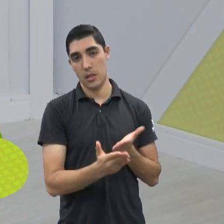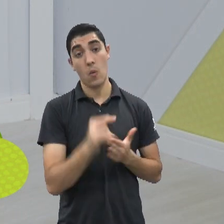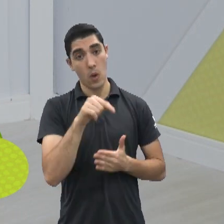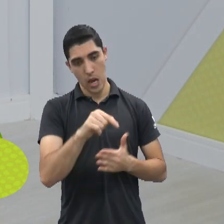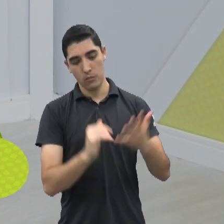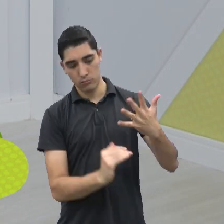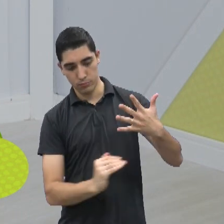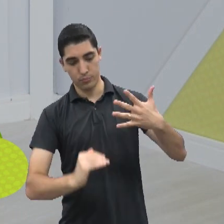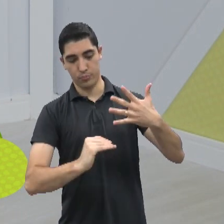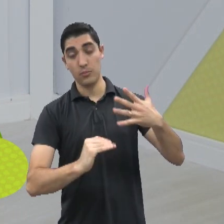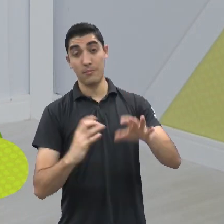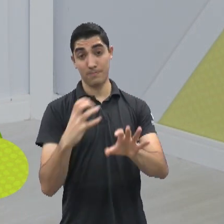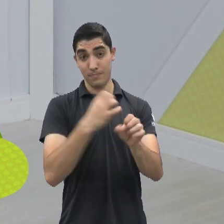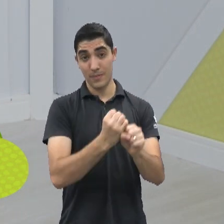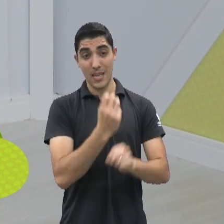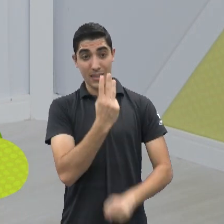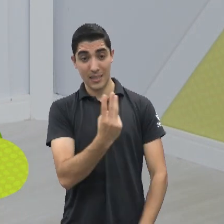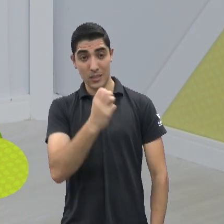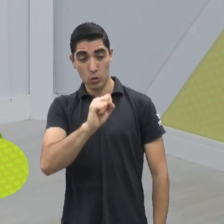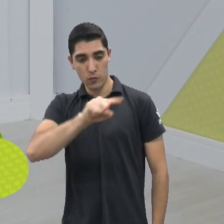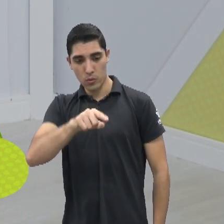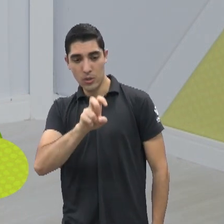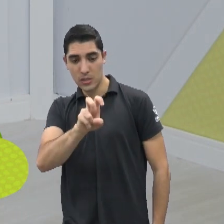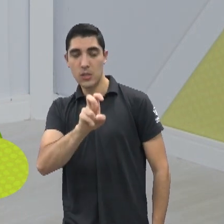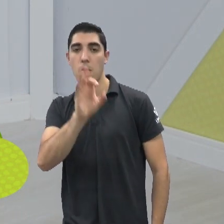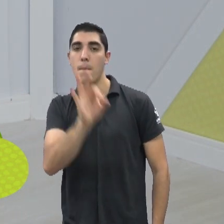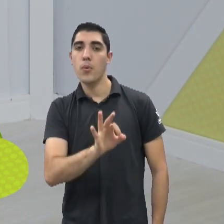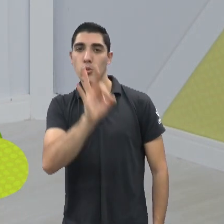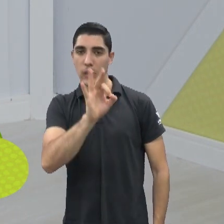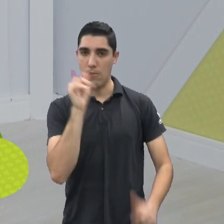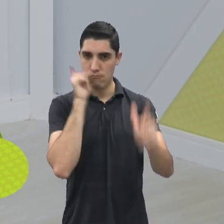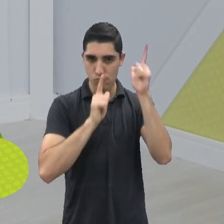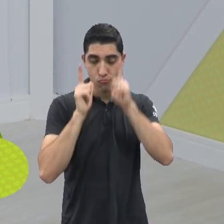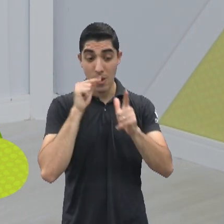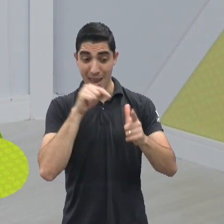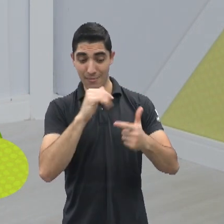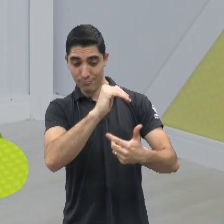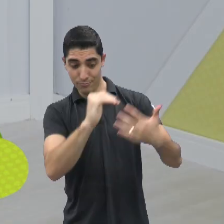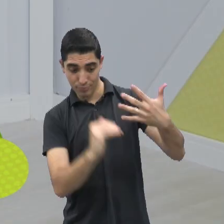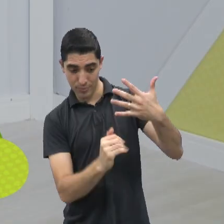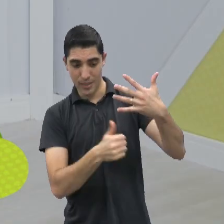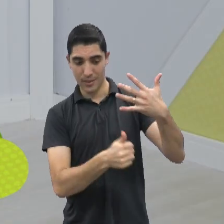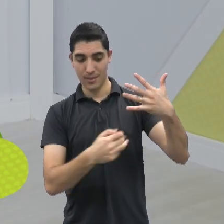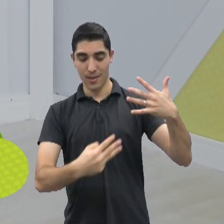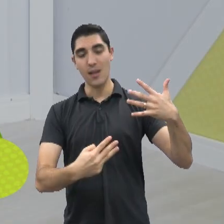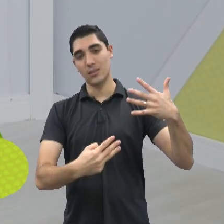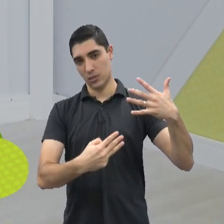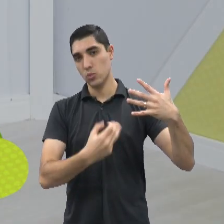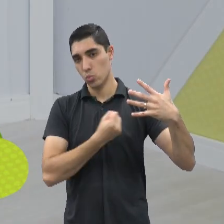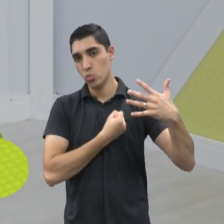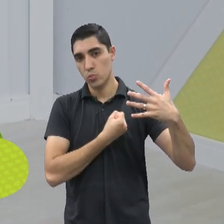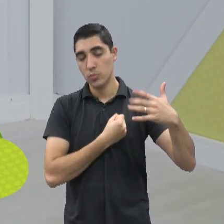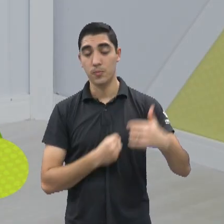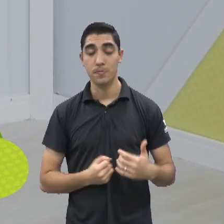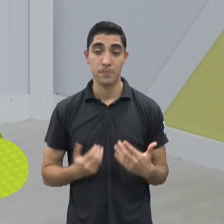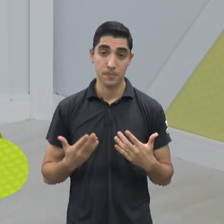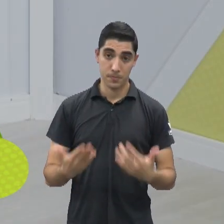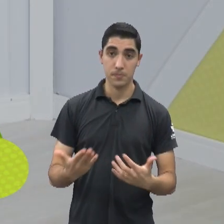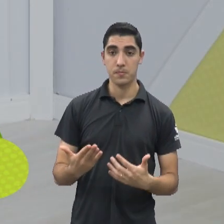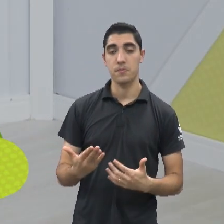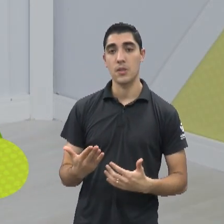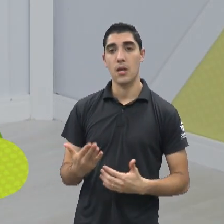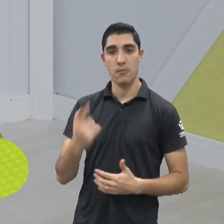para 38,5% de aproveitamento, ficando na 13ª colocação na tabela. A gente tem